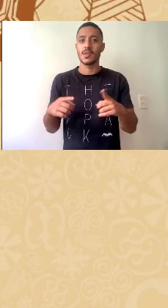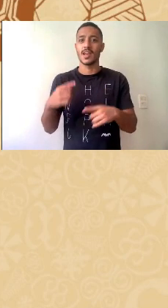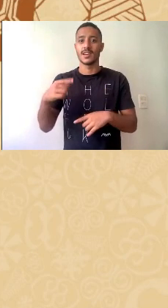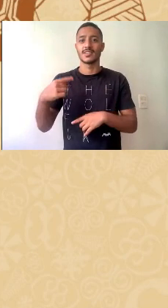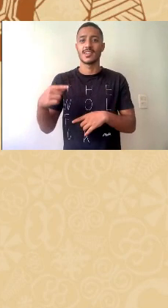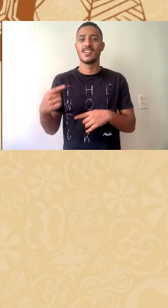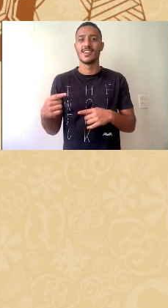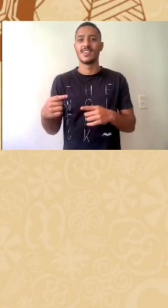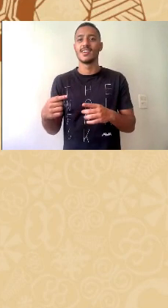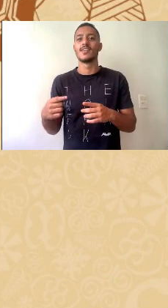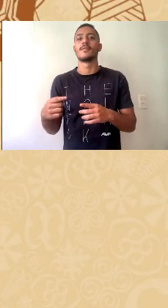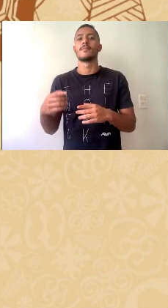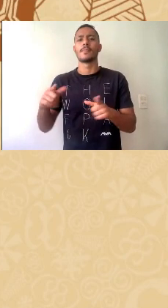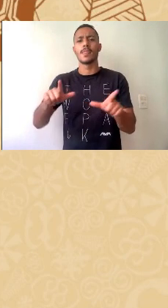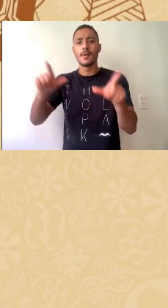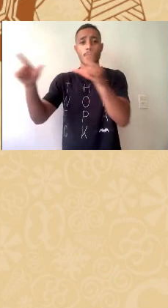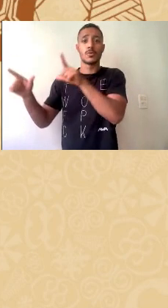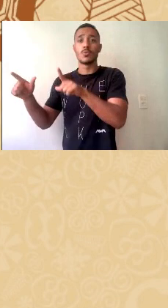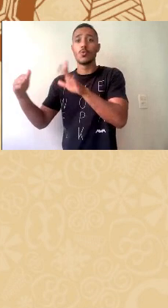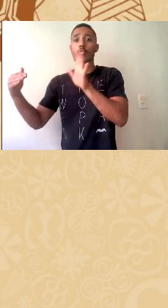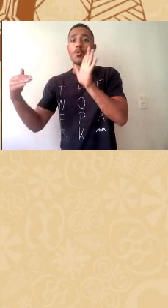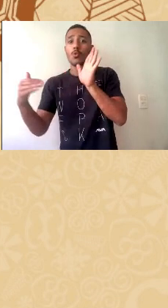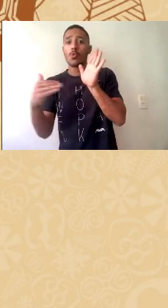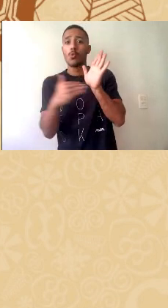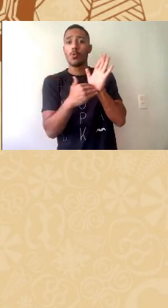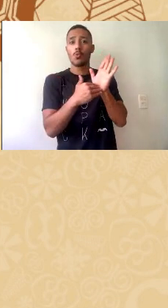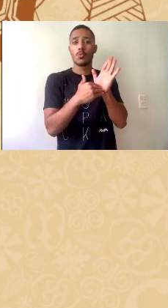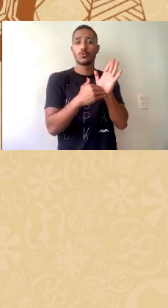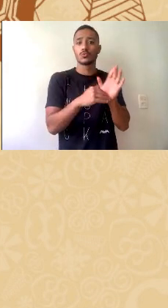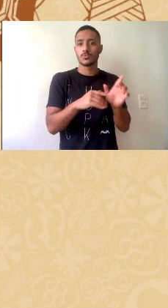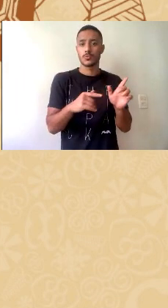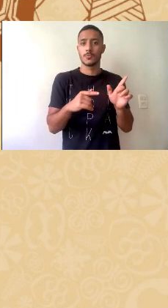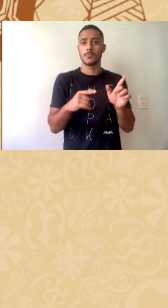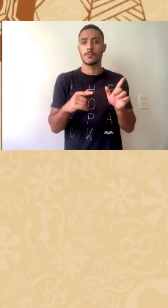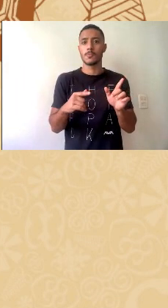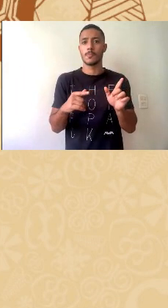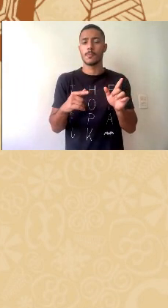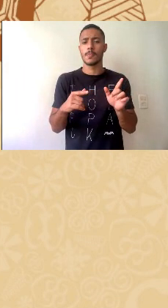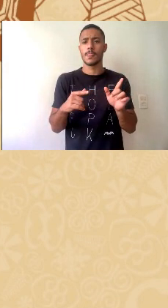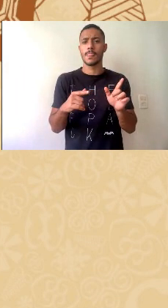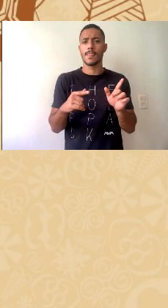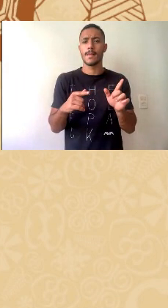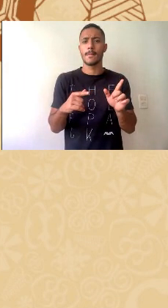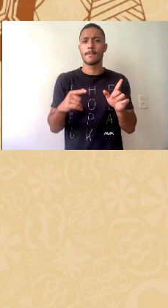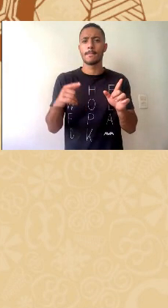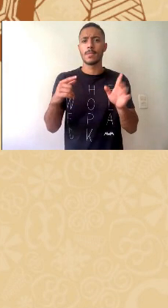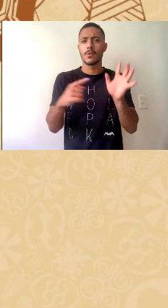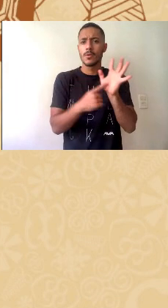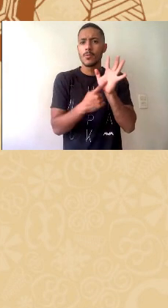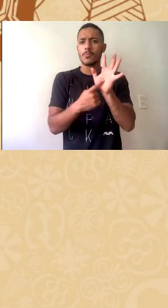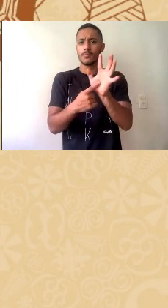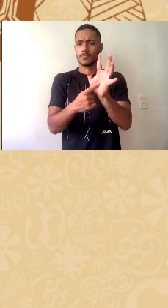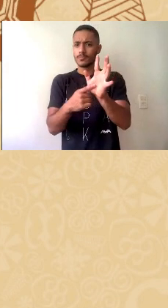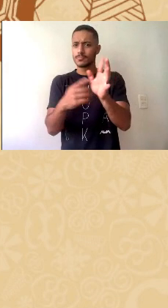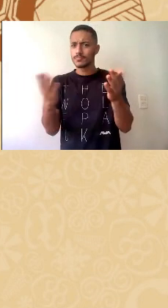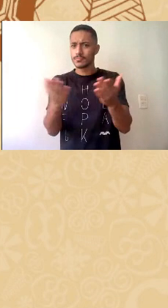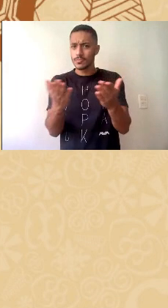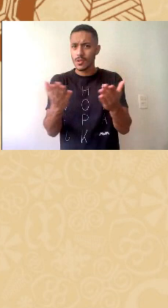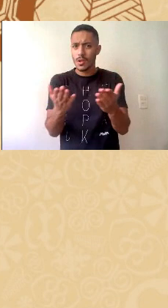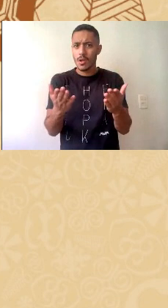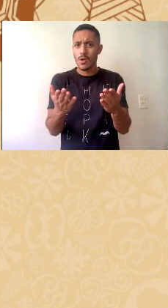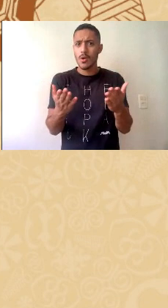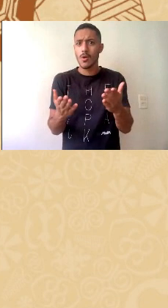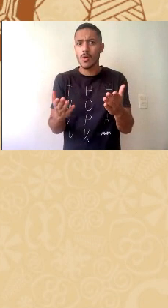E aí, o último slide, né, o penúltimo, o que a gente vai ver, então, nesse momento mais